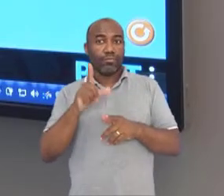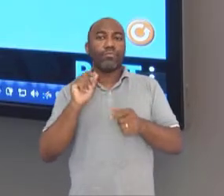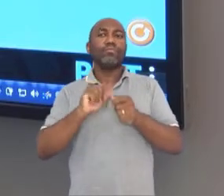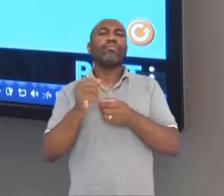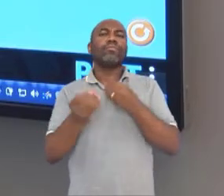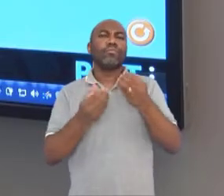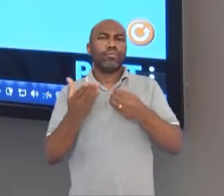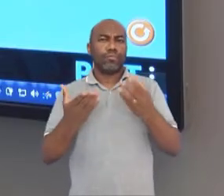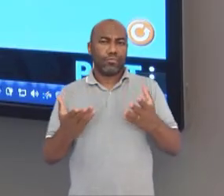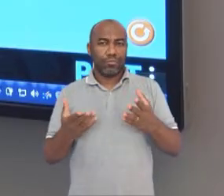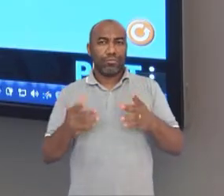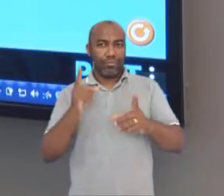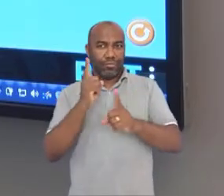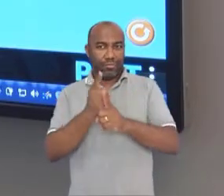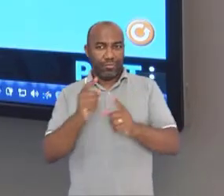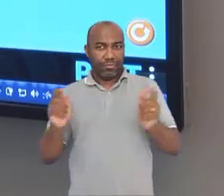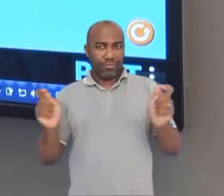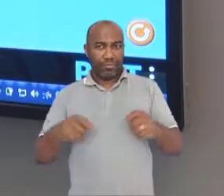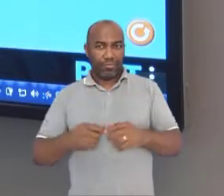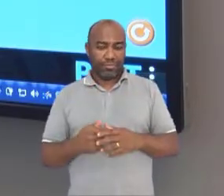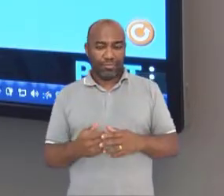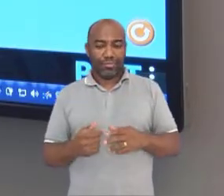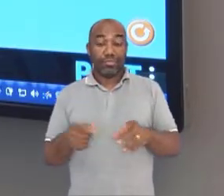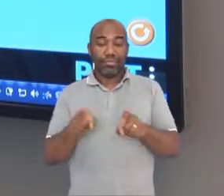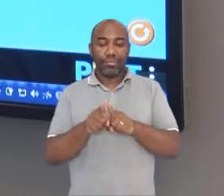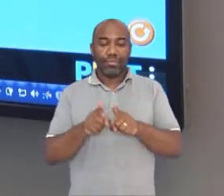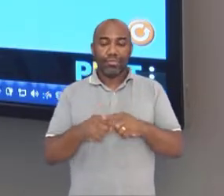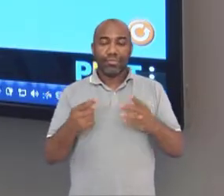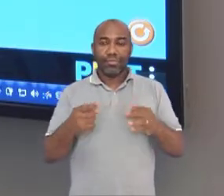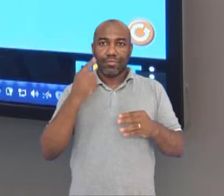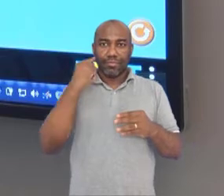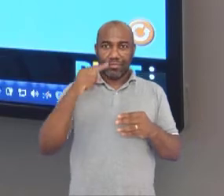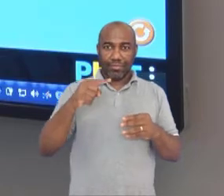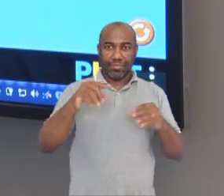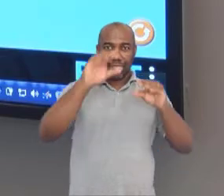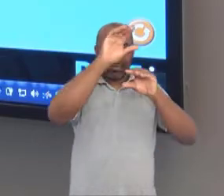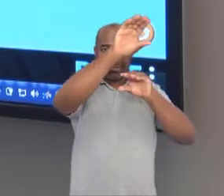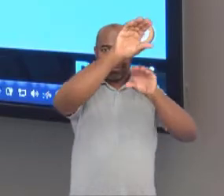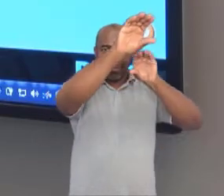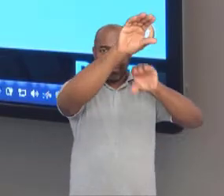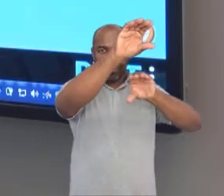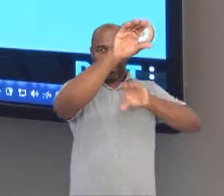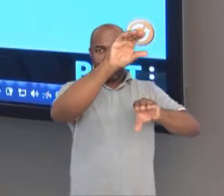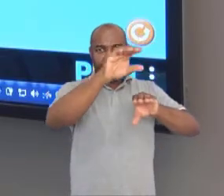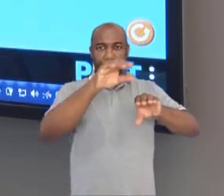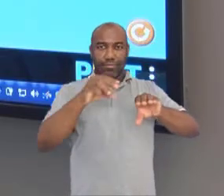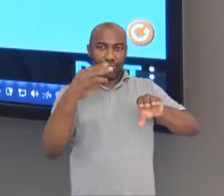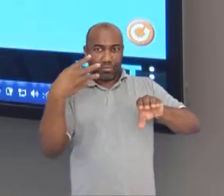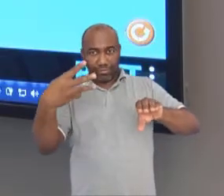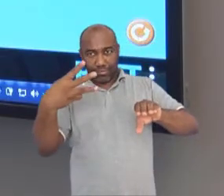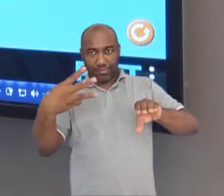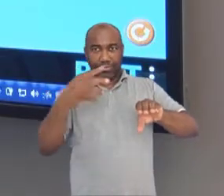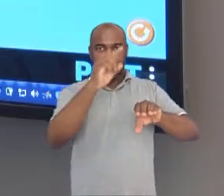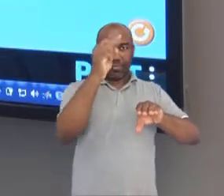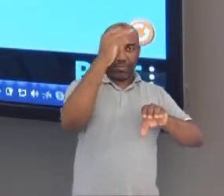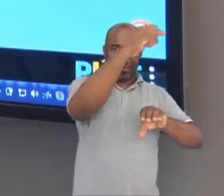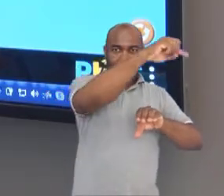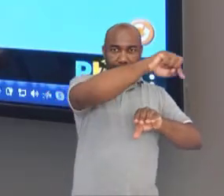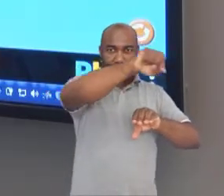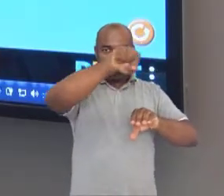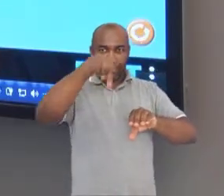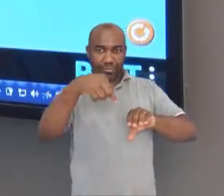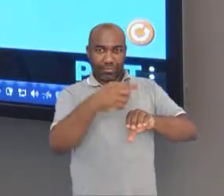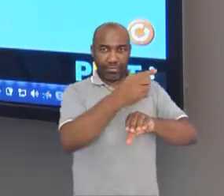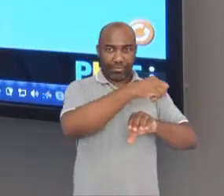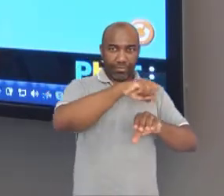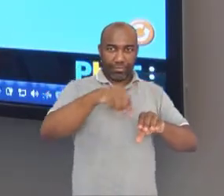único. Na associação em paralela, você vai ter 3 ou mais caminhos. Aí você me pergunta, professor de